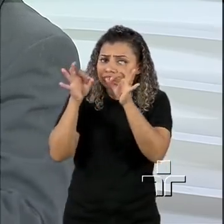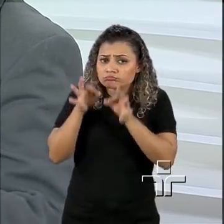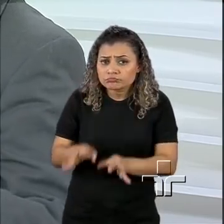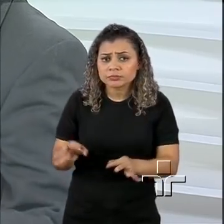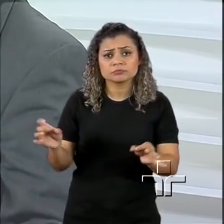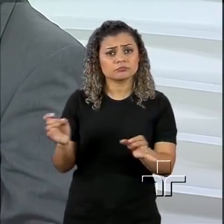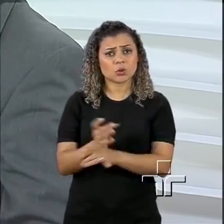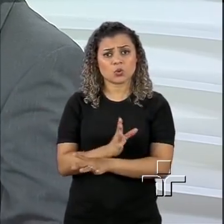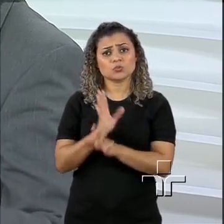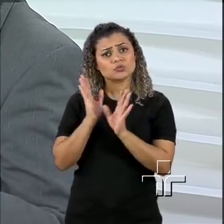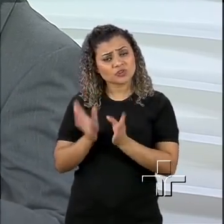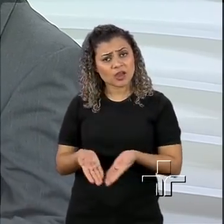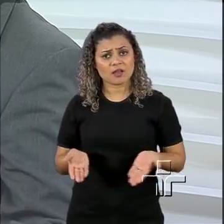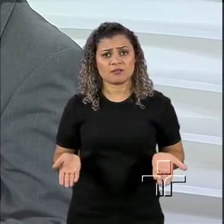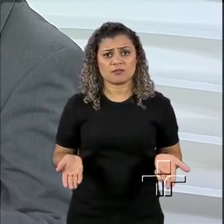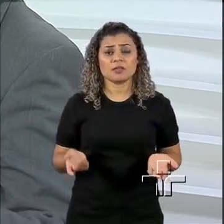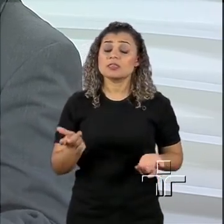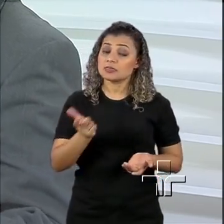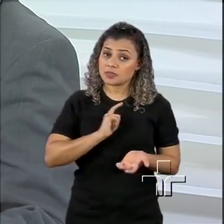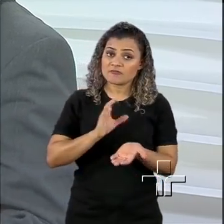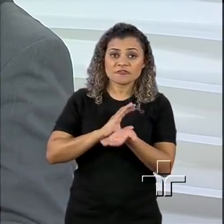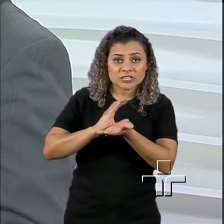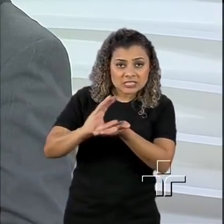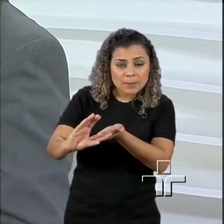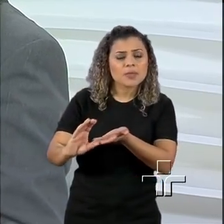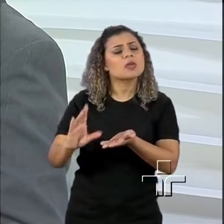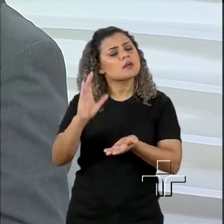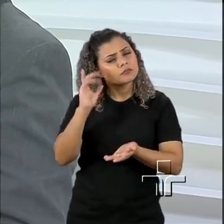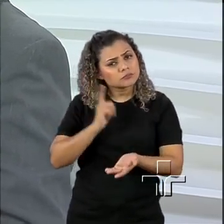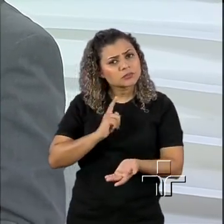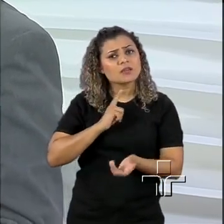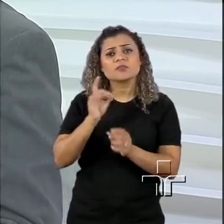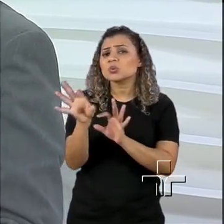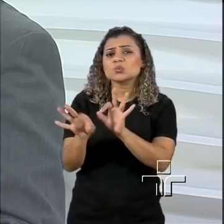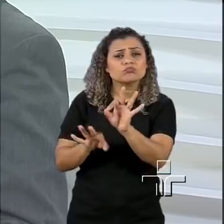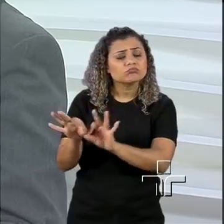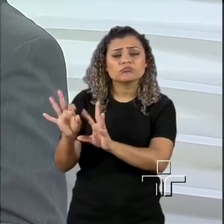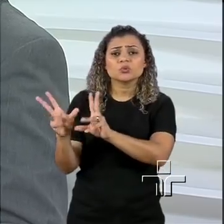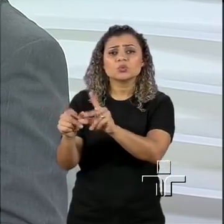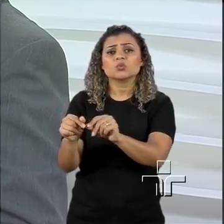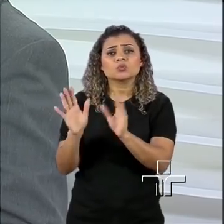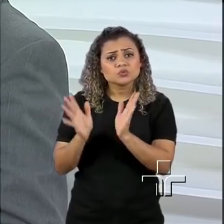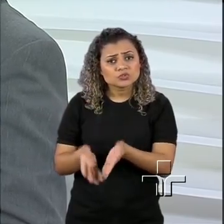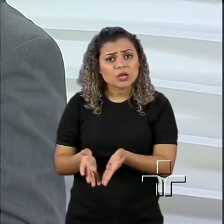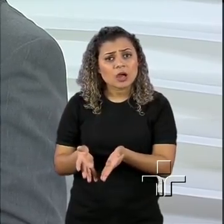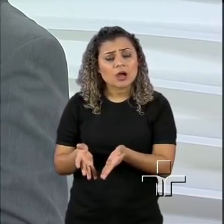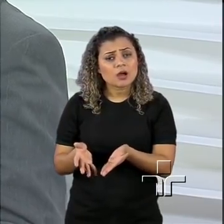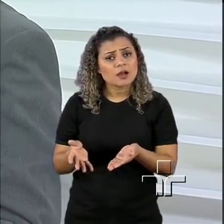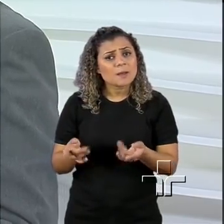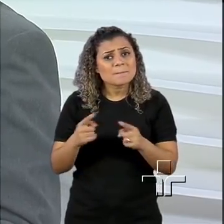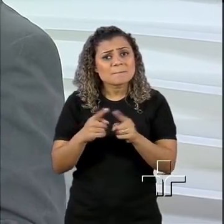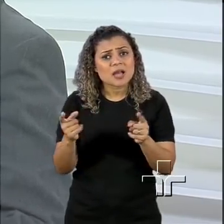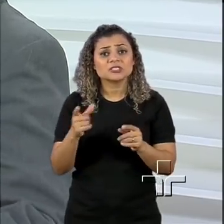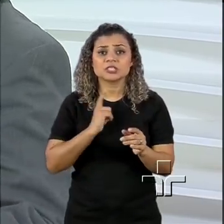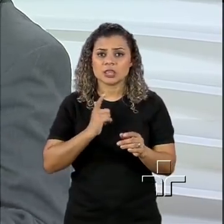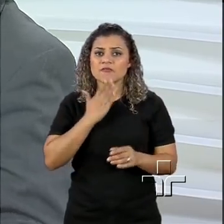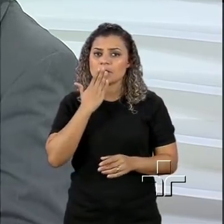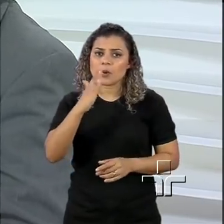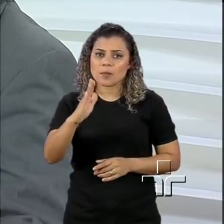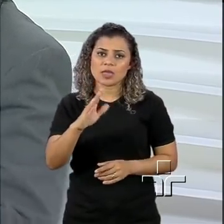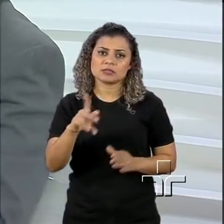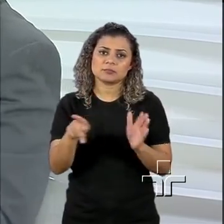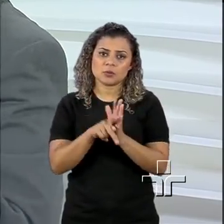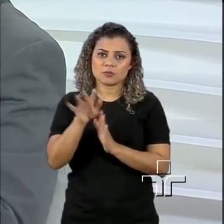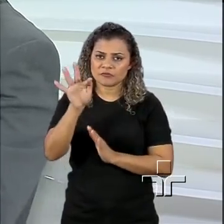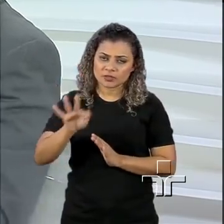realizado, seja com financiamento, seja com recursos próprios e recursos tomados também na União, e algumas promessas do Estado não